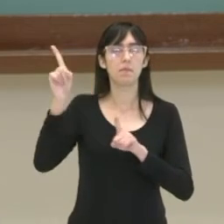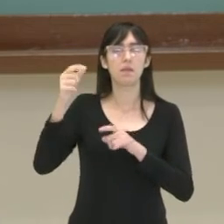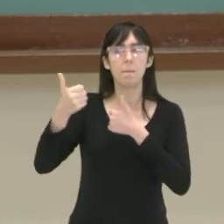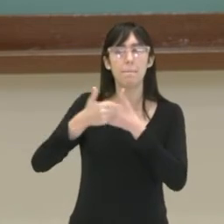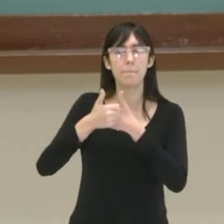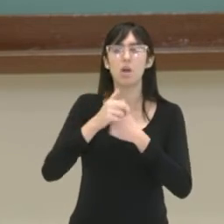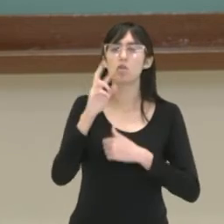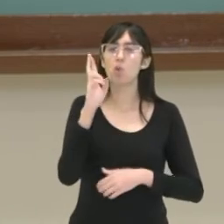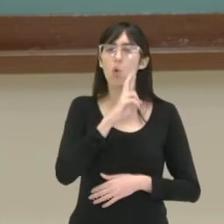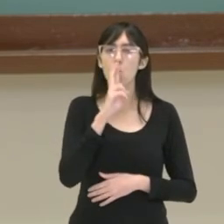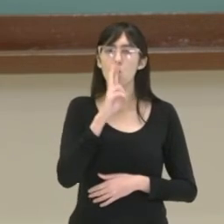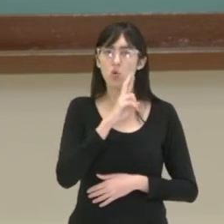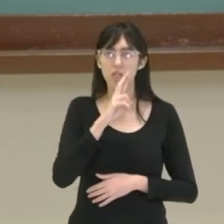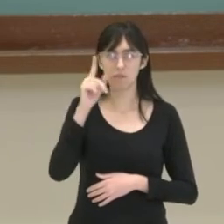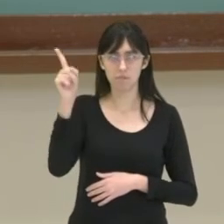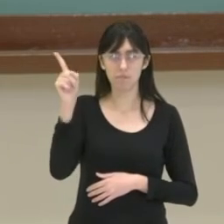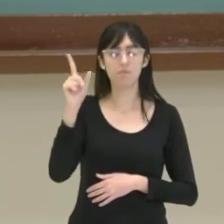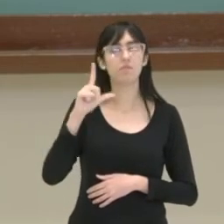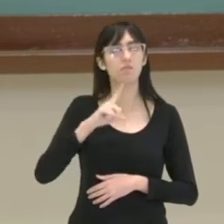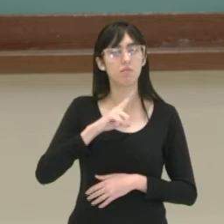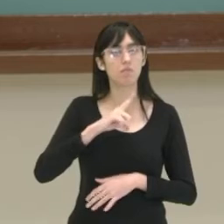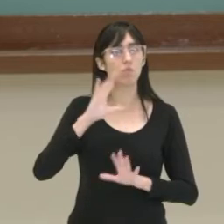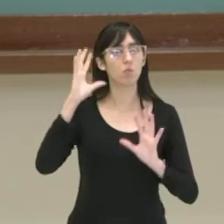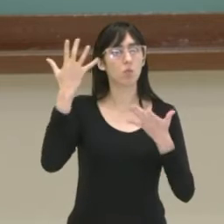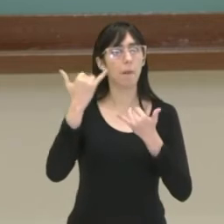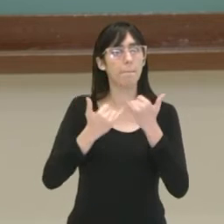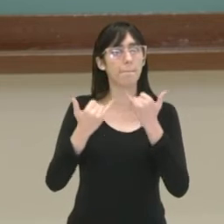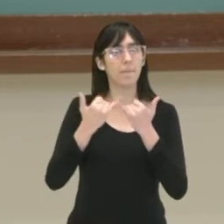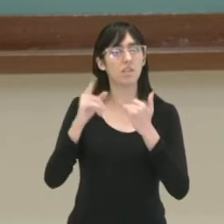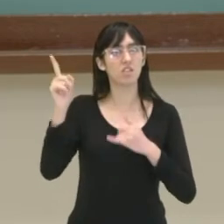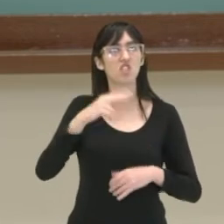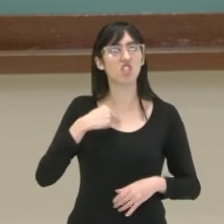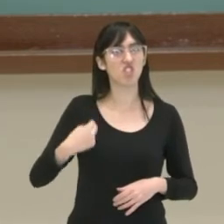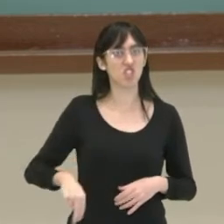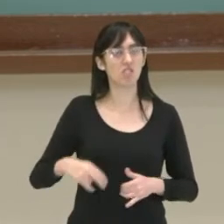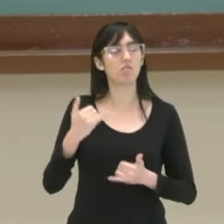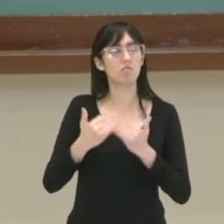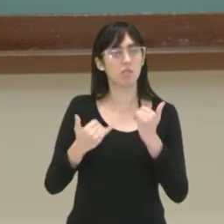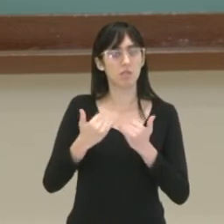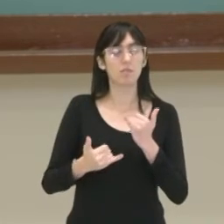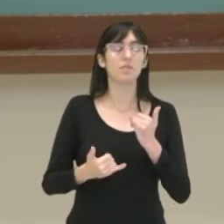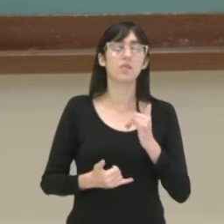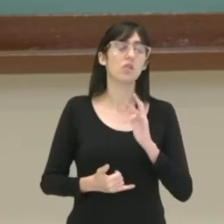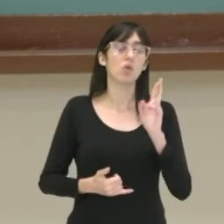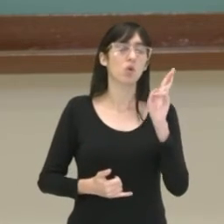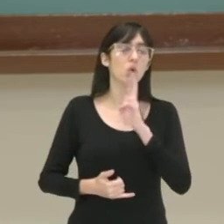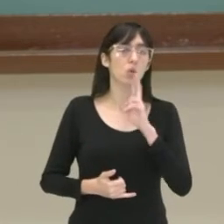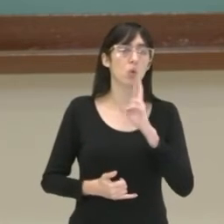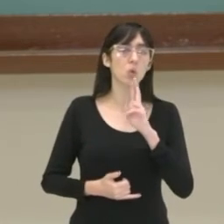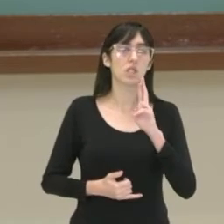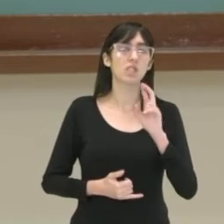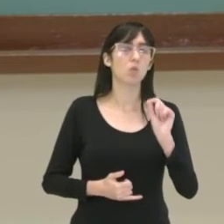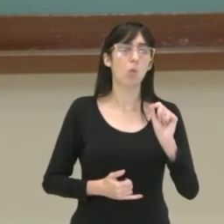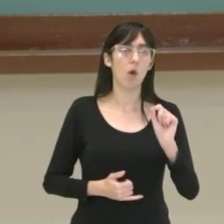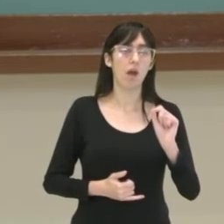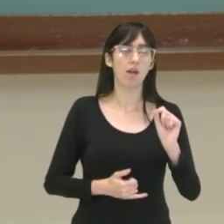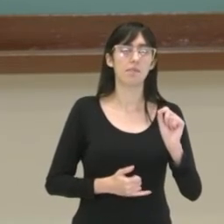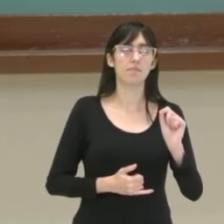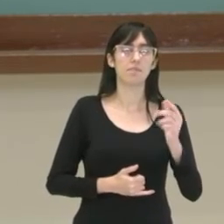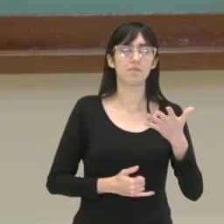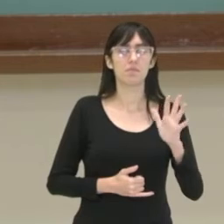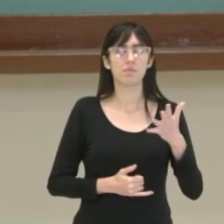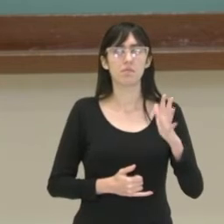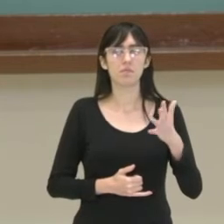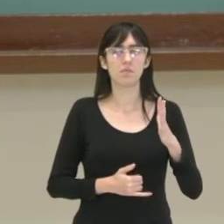Rússia, vai acontecer algo muito parecido na China. A Rússia, logo no início do século,